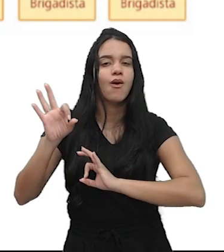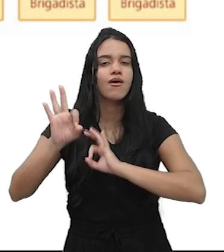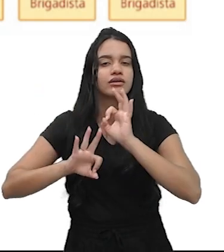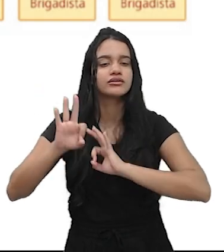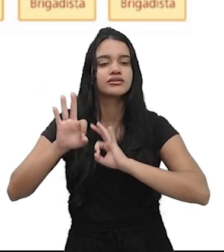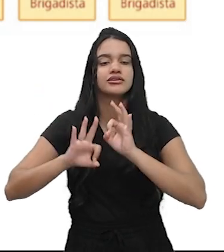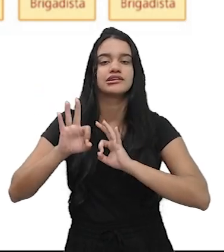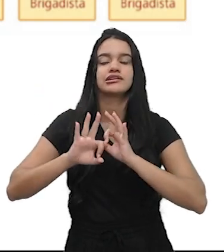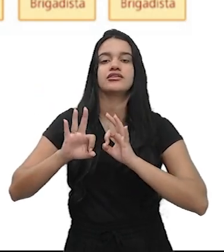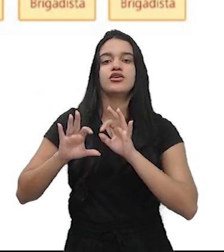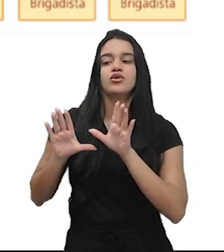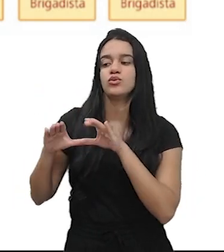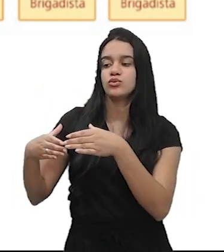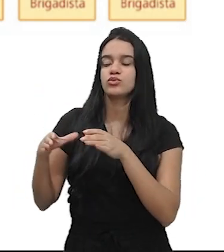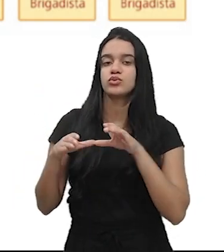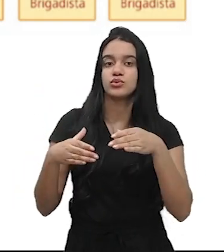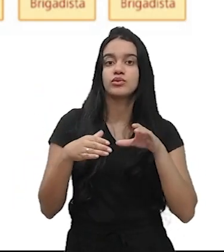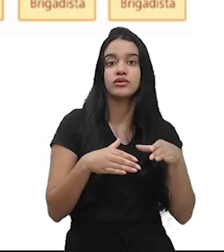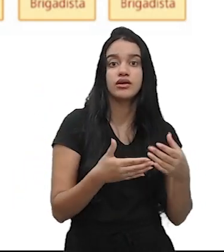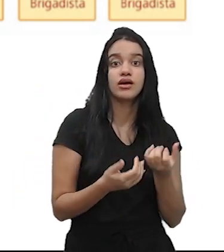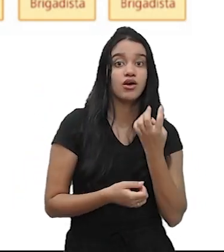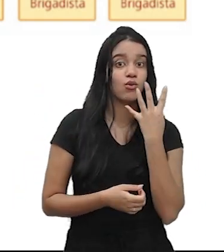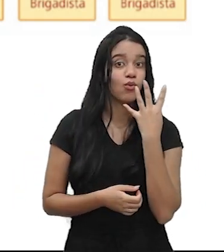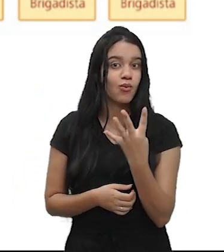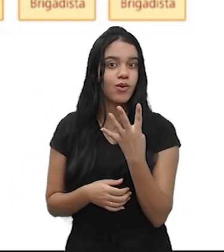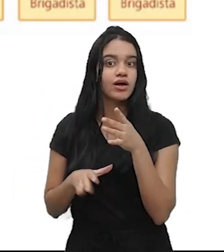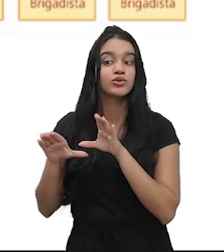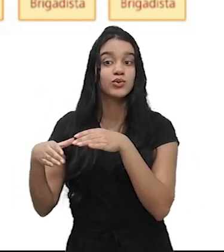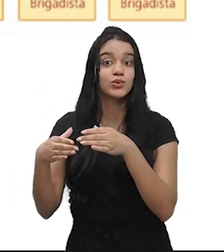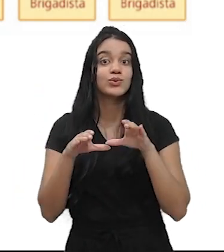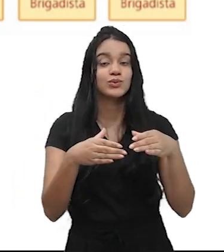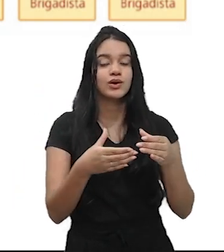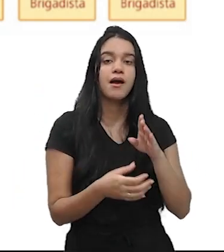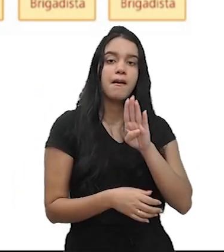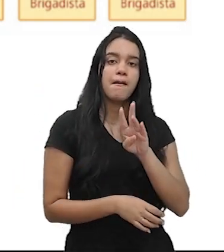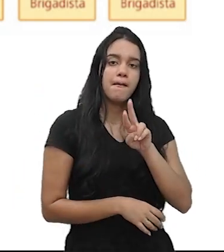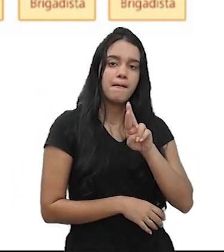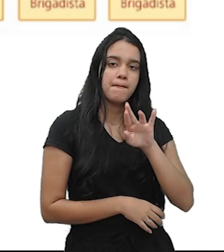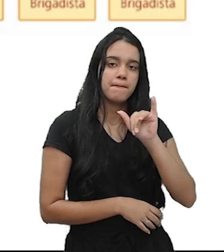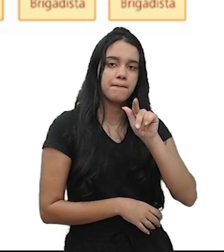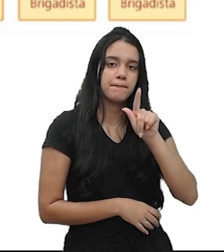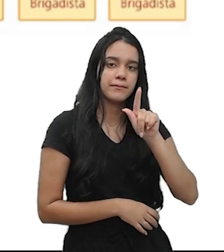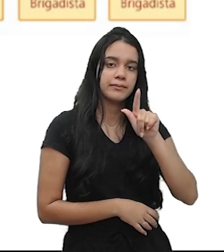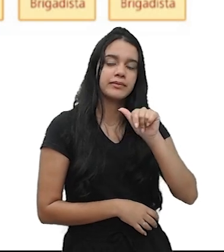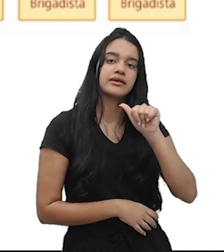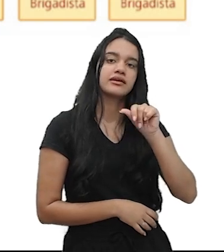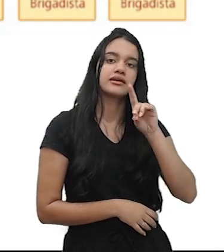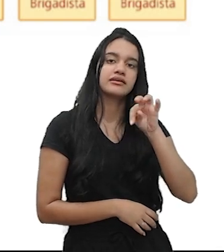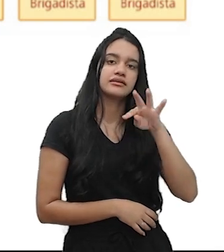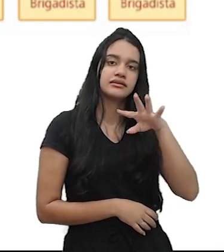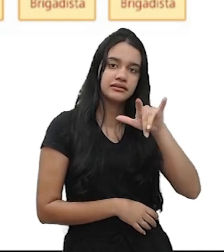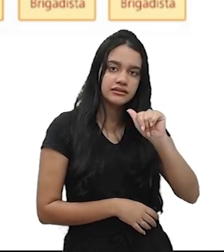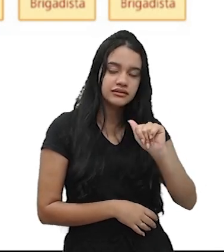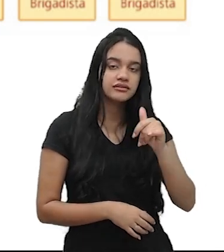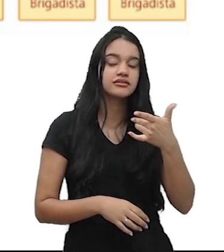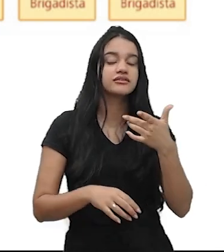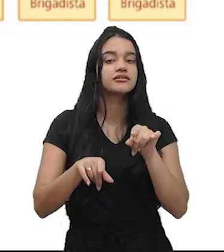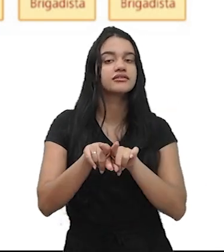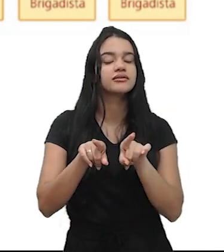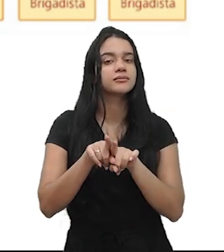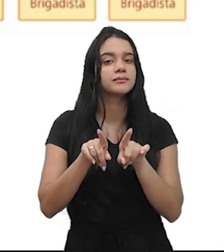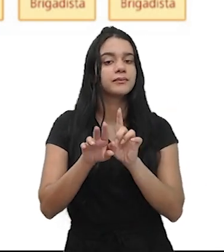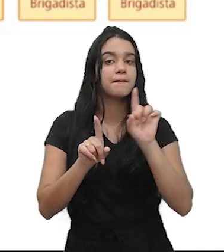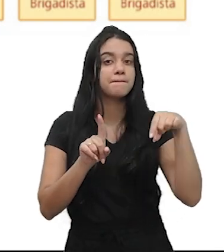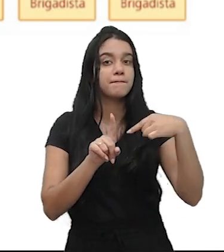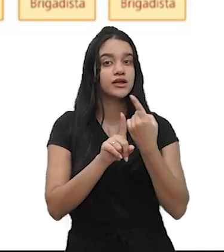um pavimento, são 4 brigadistas, tá? Que são o brigadista que está destacado em azul, mas o seu líder também conta como mais um